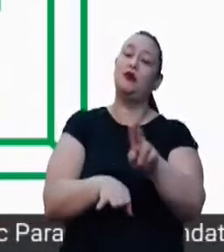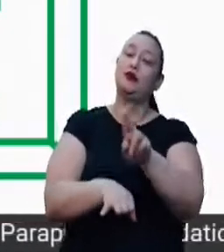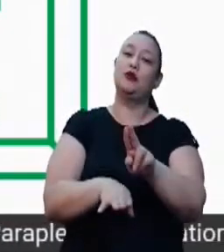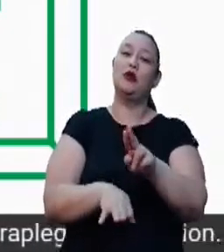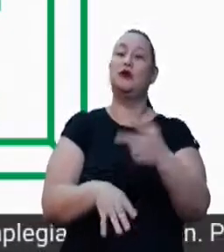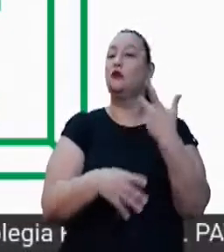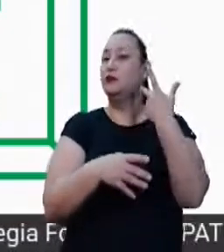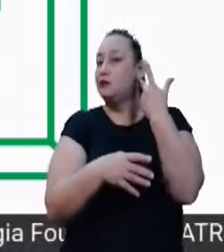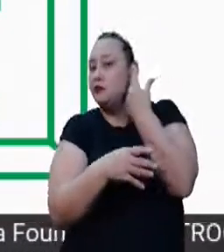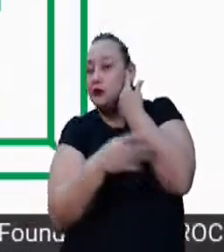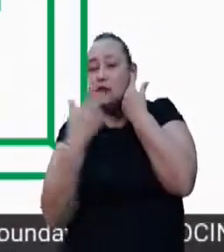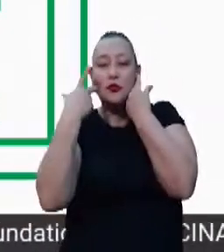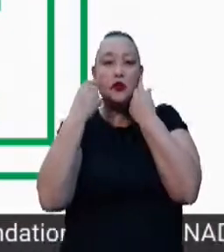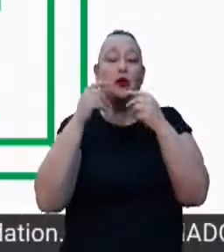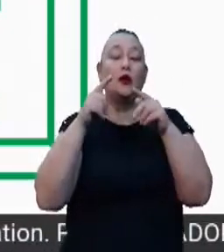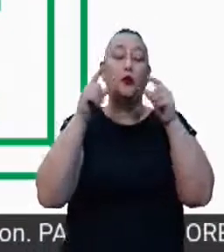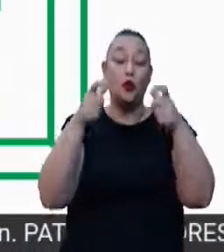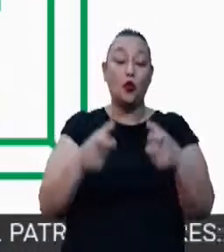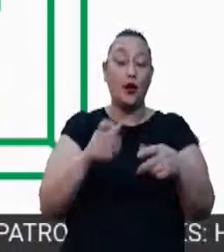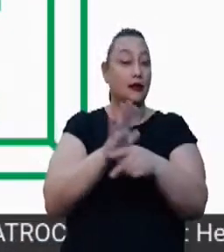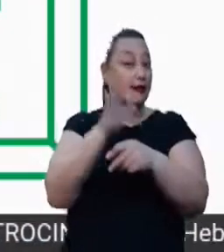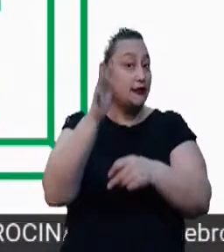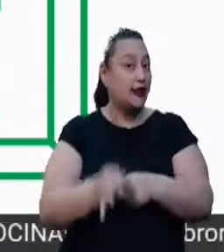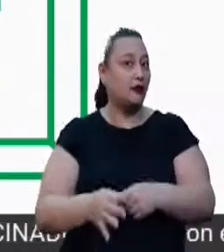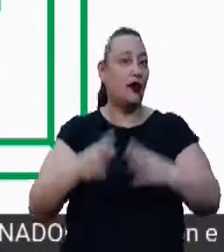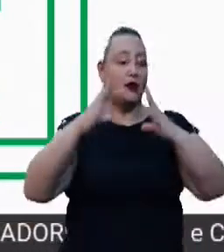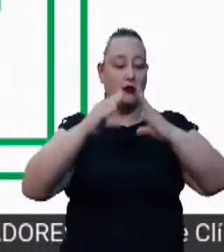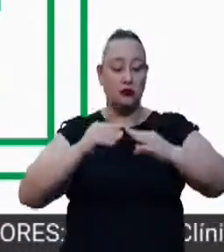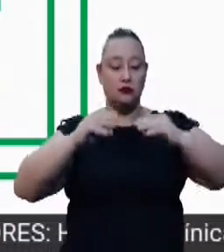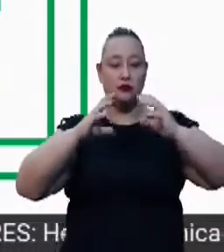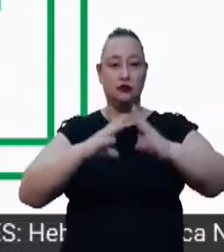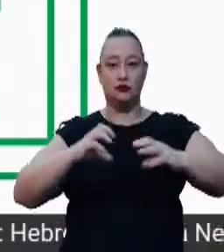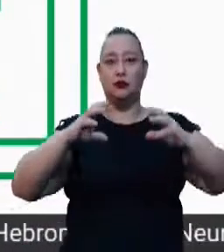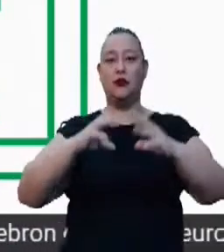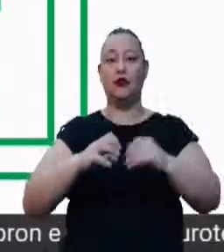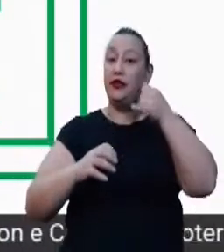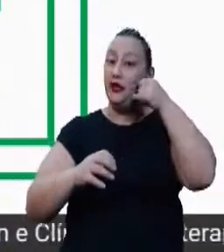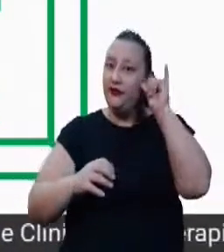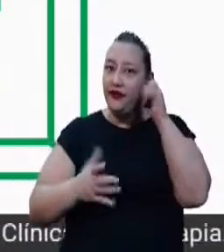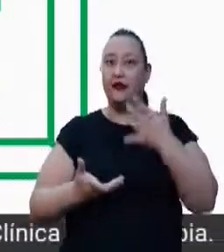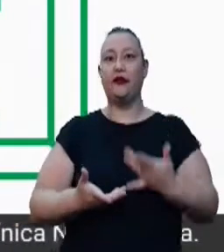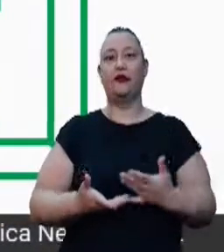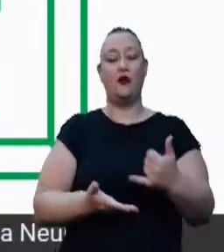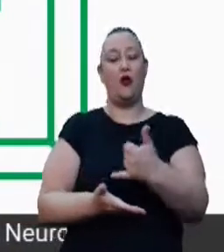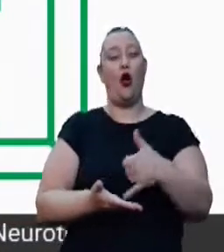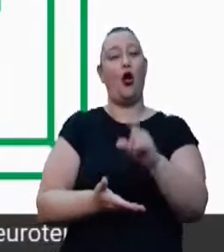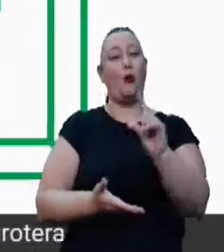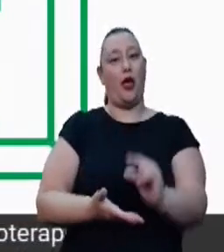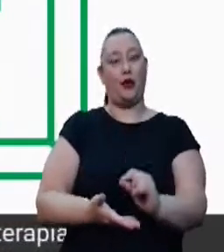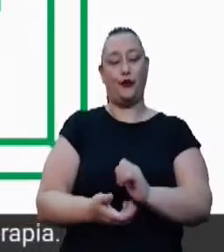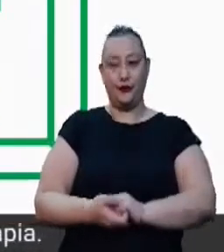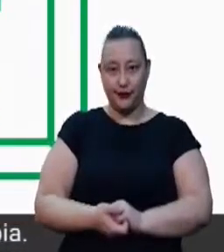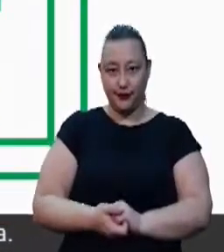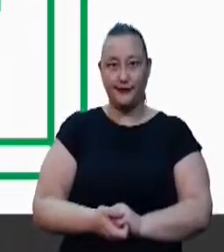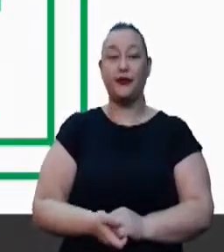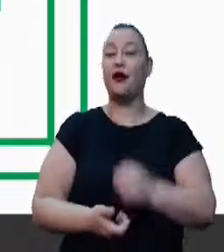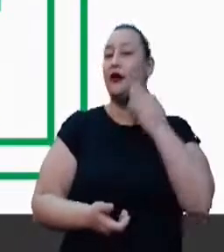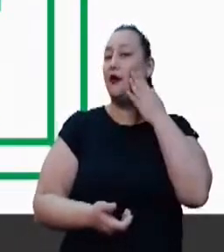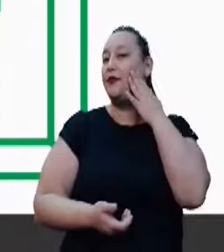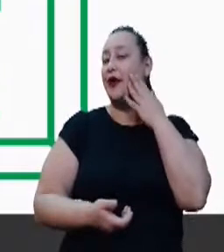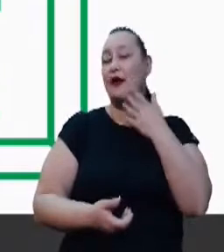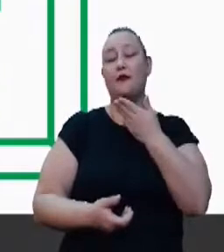glândulas que produzem oleosidade, elas relaxam, elas não vão se contrair mais, então elas vão liberar menos oleosidade e essa pele vai se